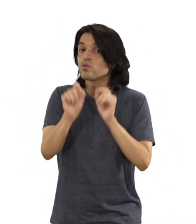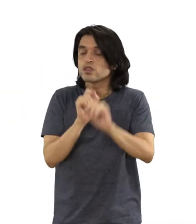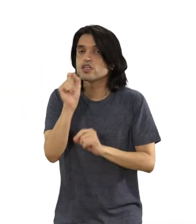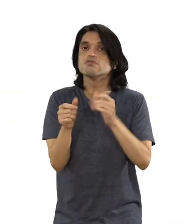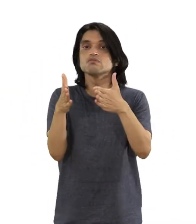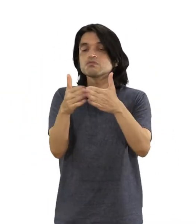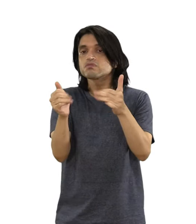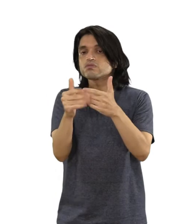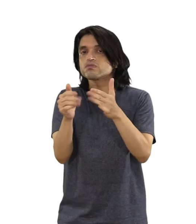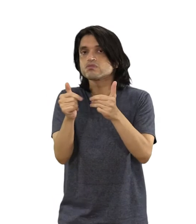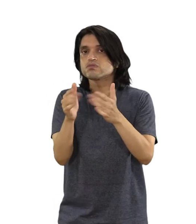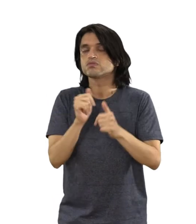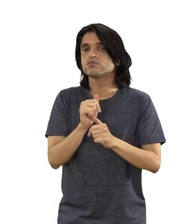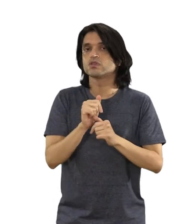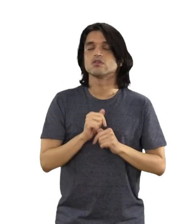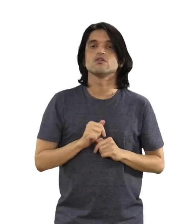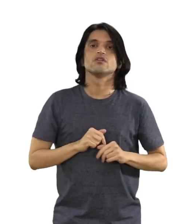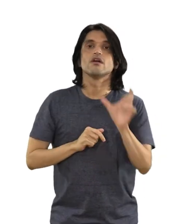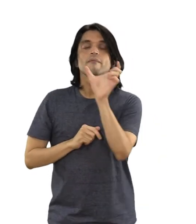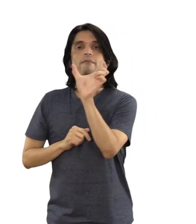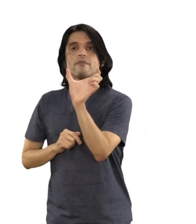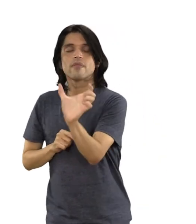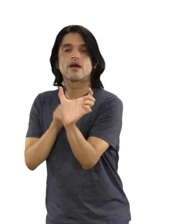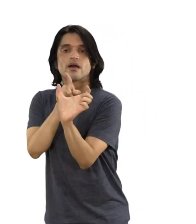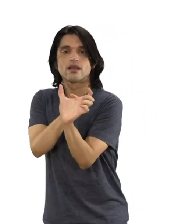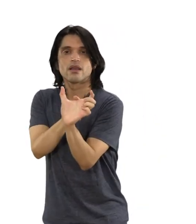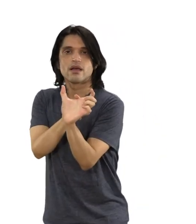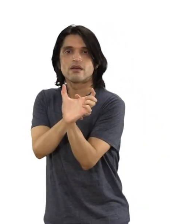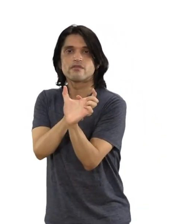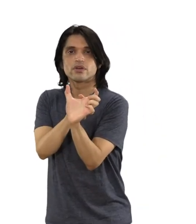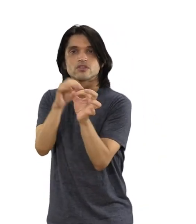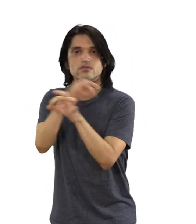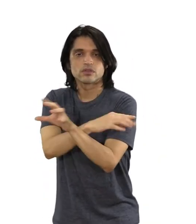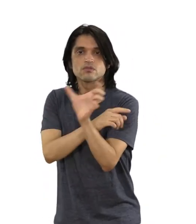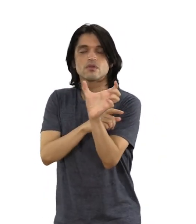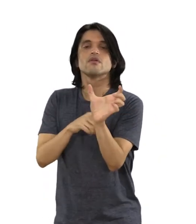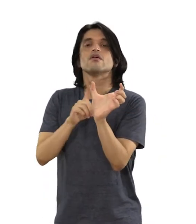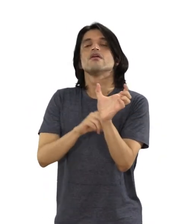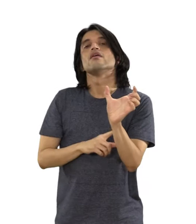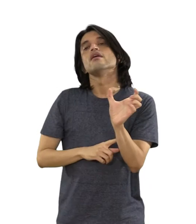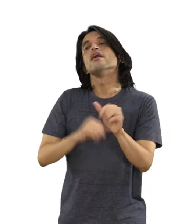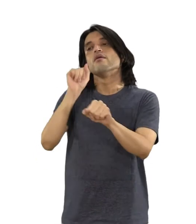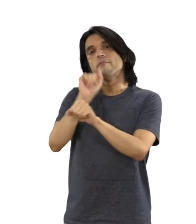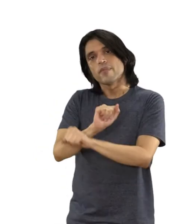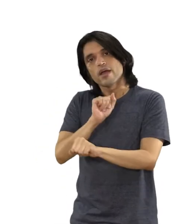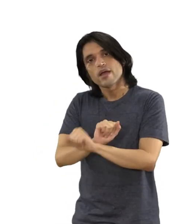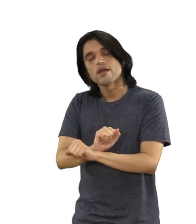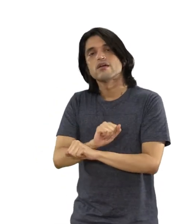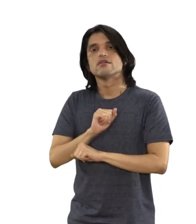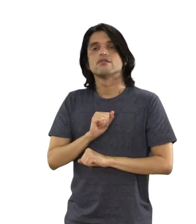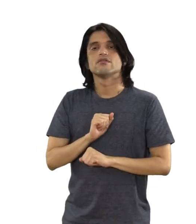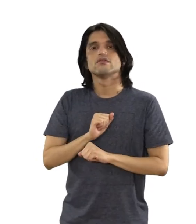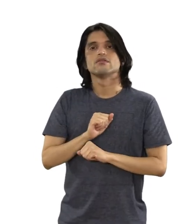Expressão de encerramento: expressões como esta: aguarda deferimento ou